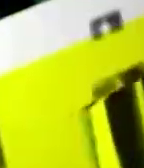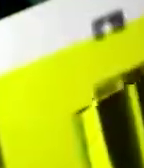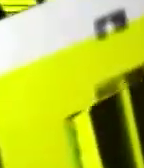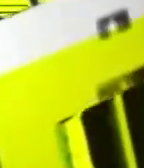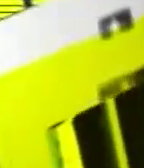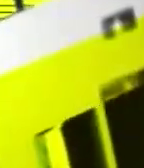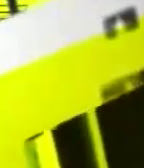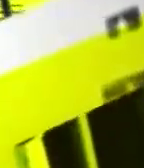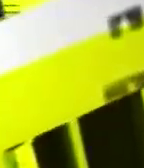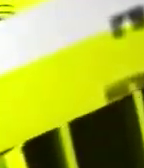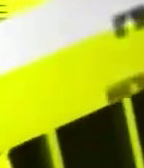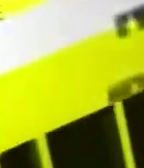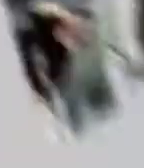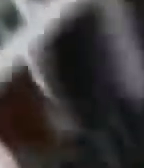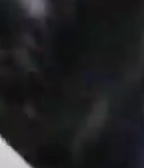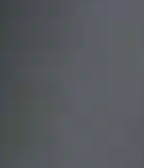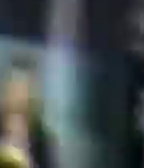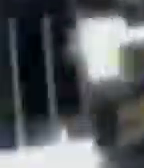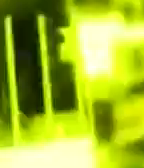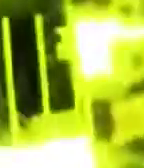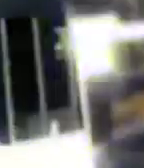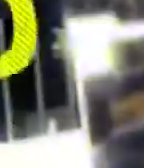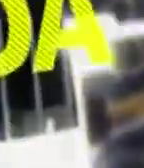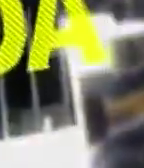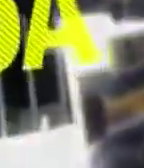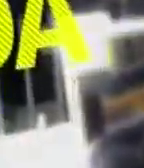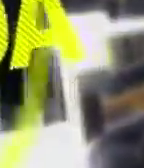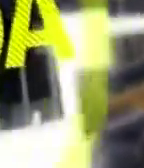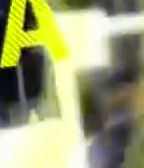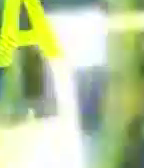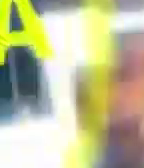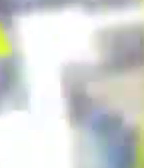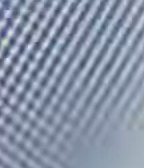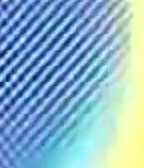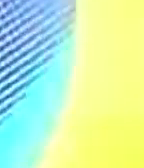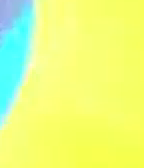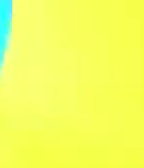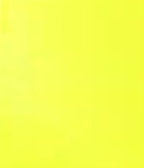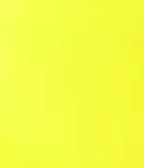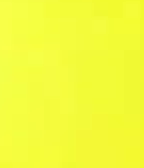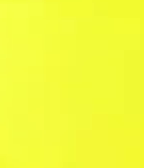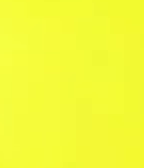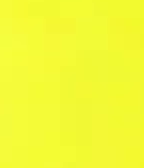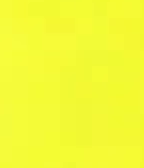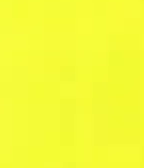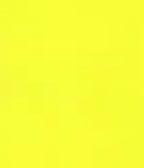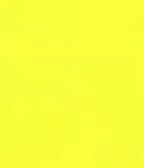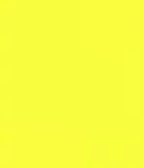Um segundo encaminhamento. Ministério de Santos, no meu estado de São Paulo.